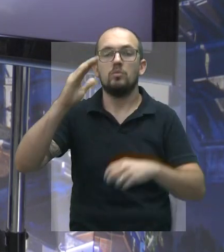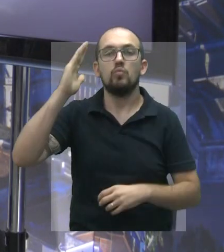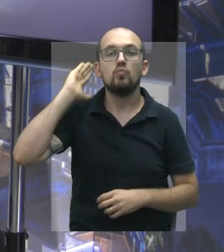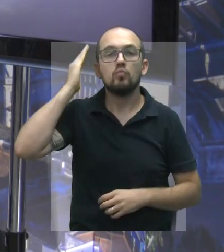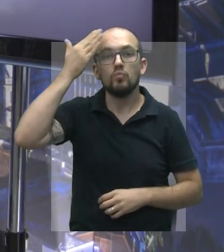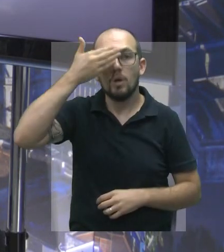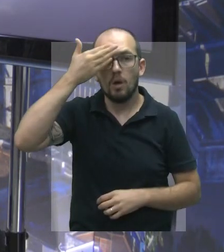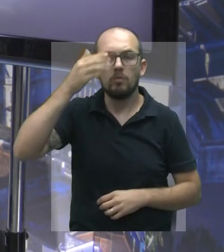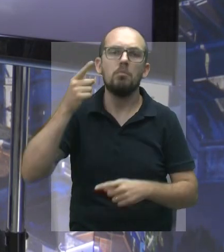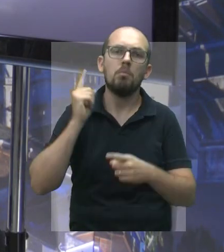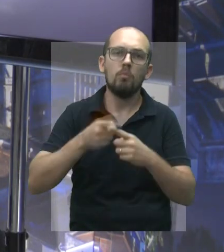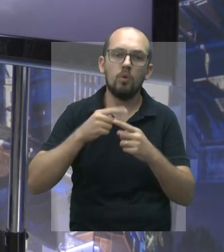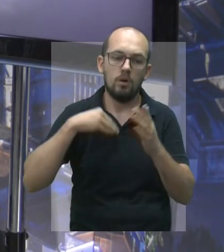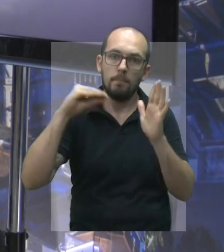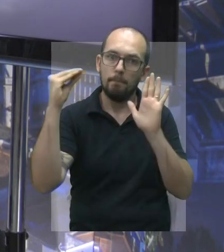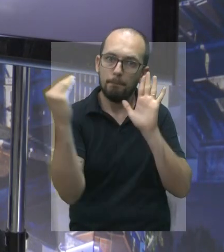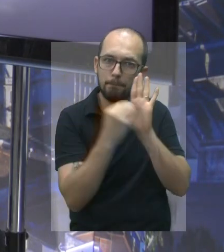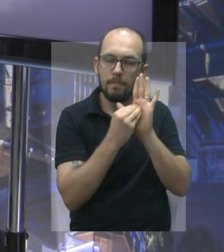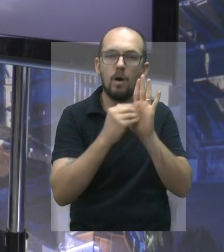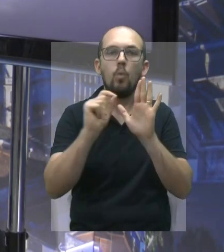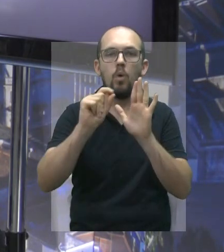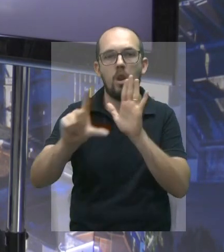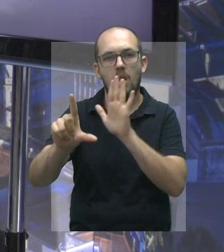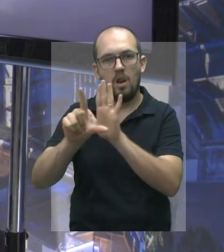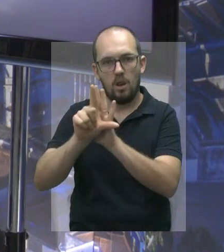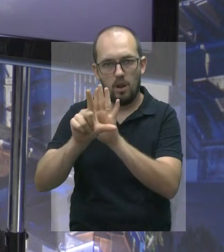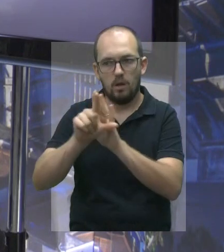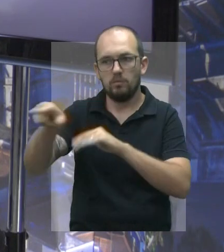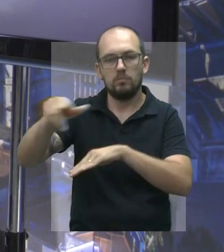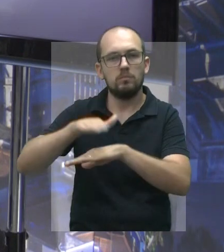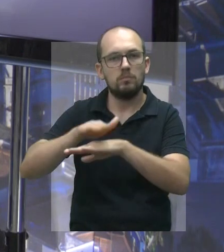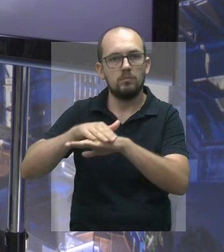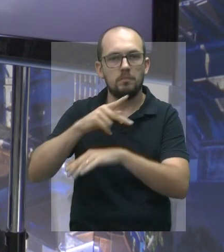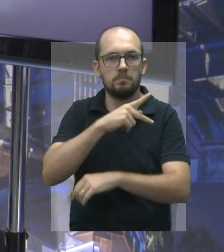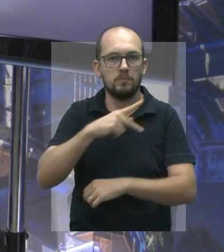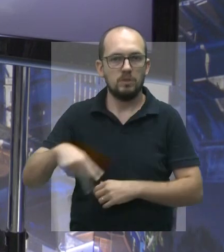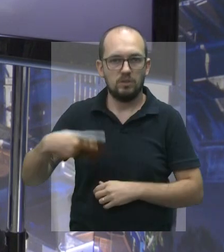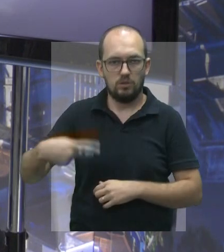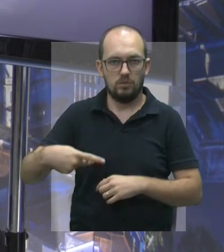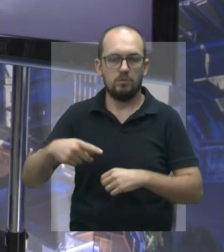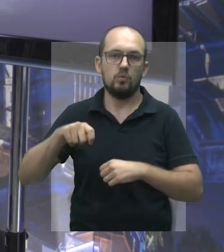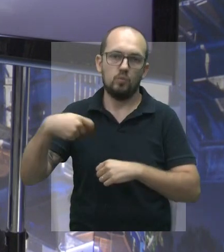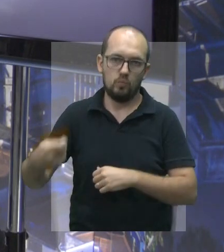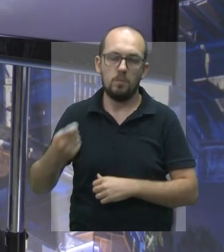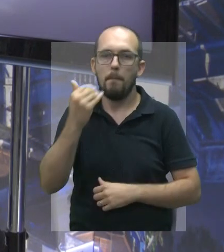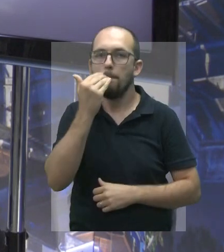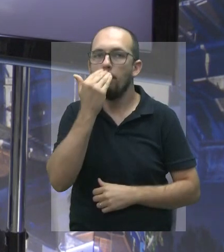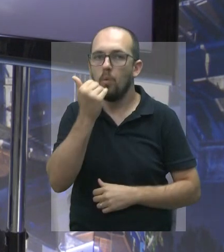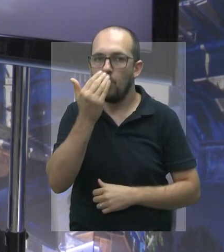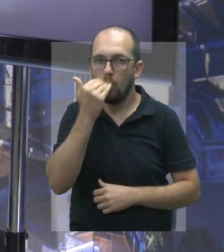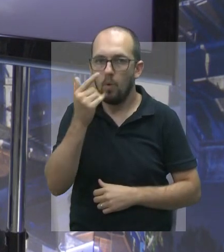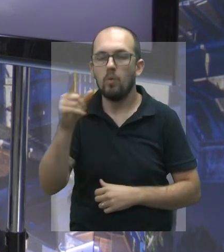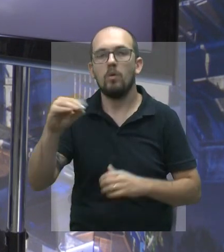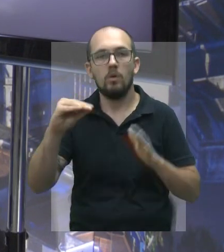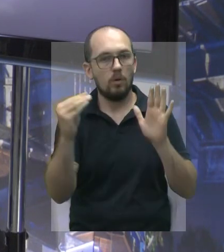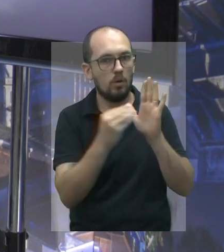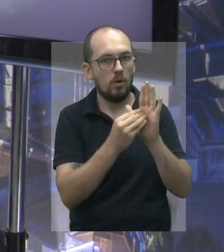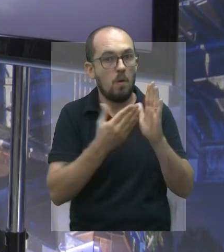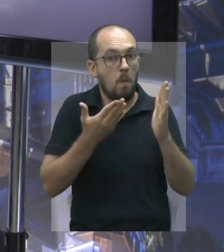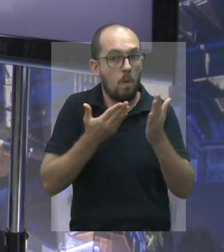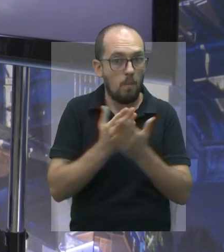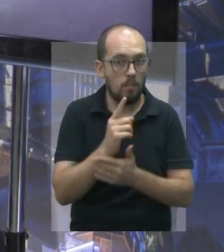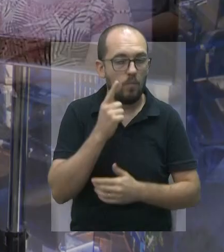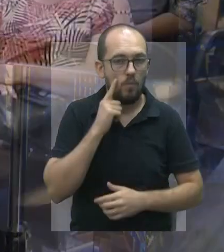A data foi instituída por meio de uma lei de autoria do presidente aqui do Poder Legislativo, o vereador José Carlos Borgo, e não passou em